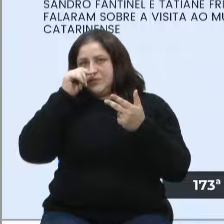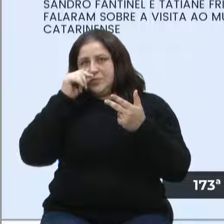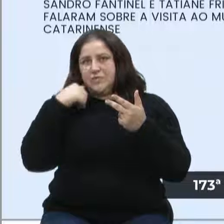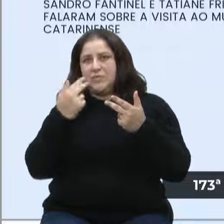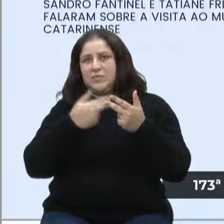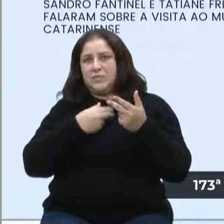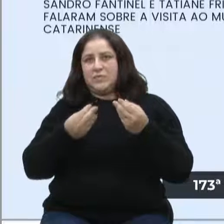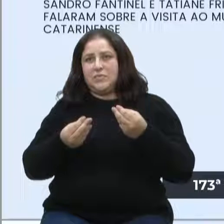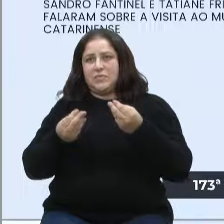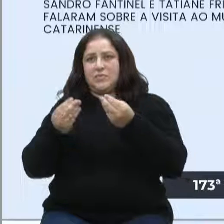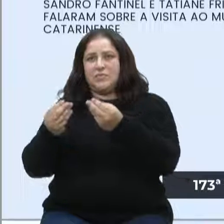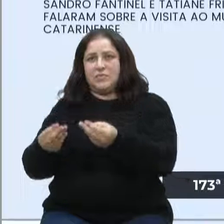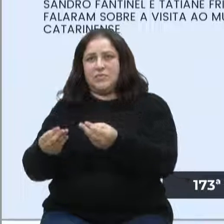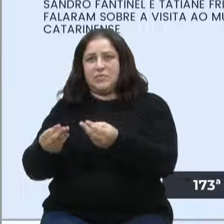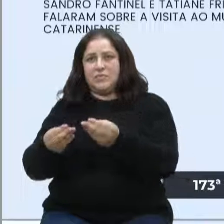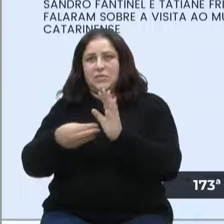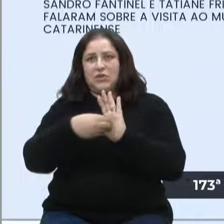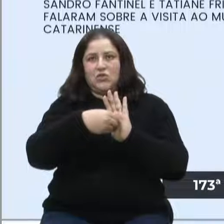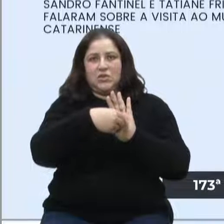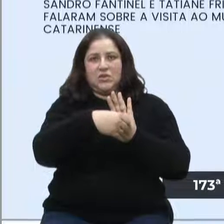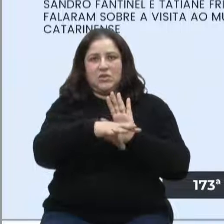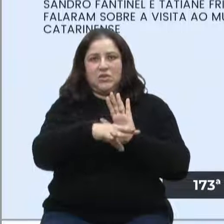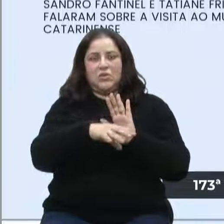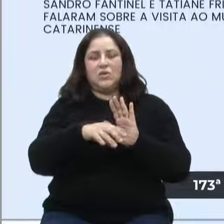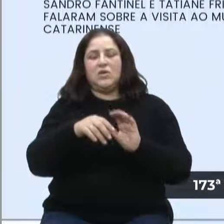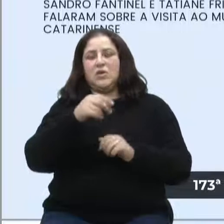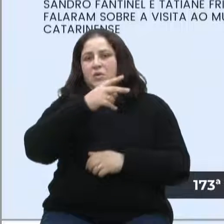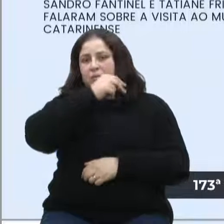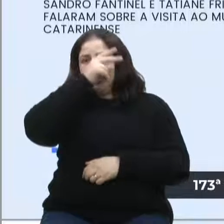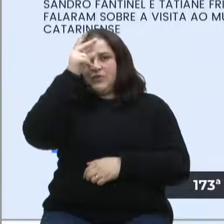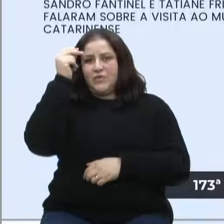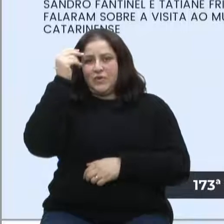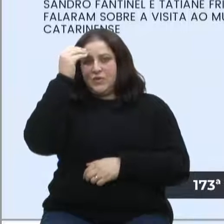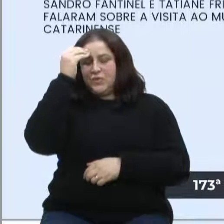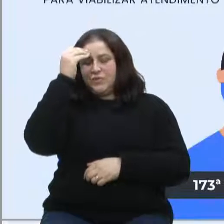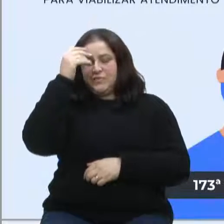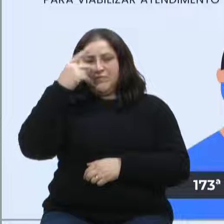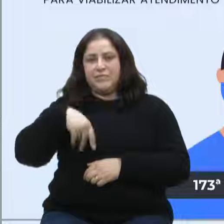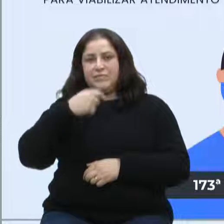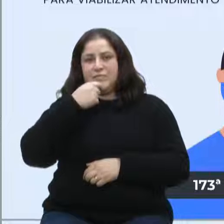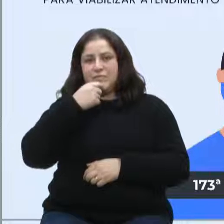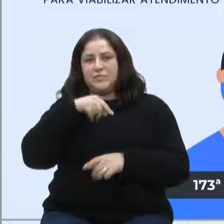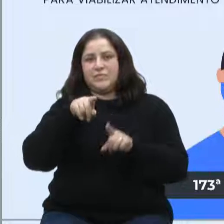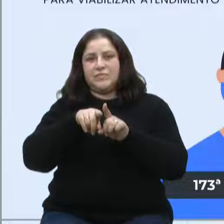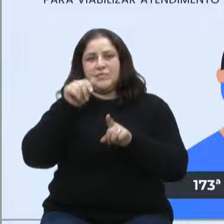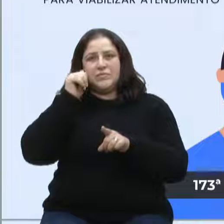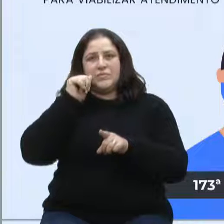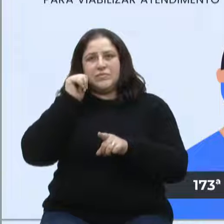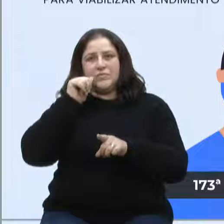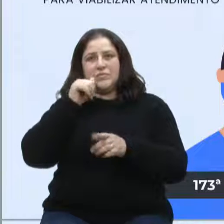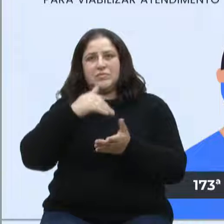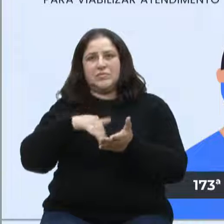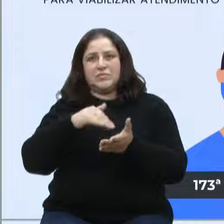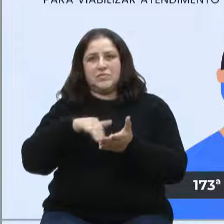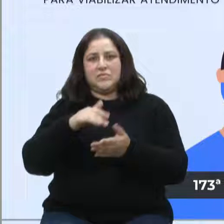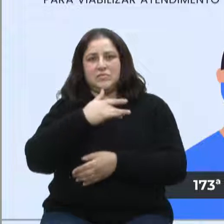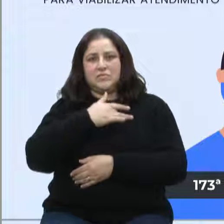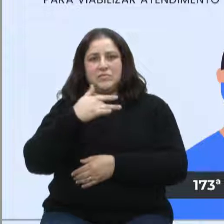entregamos em mãos uma indicação, né, para o prefeito municipal de Caxias do Sul e também para a nossa secretária de